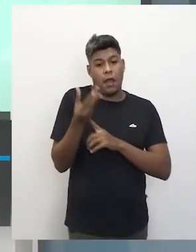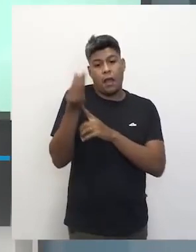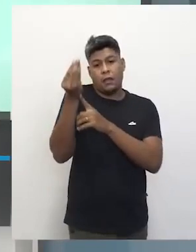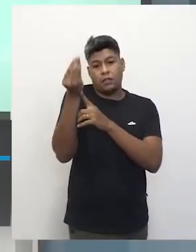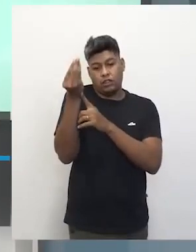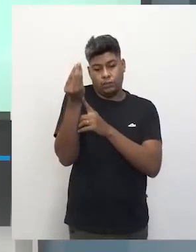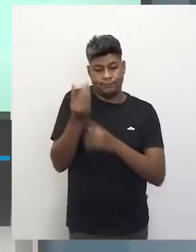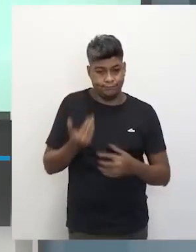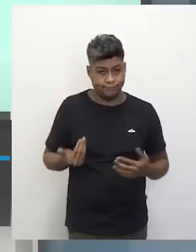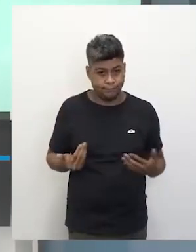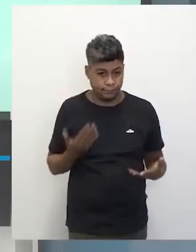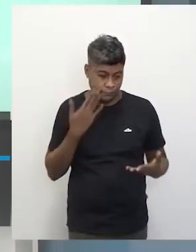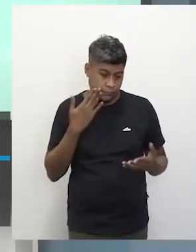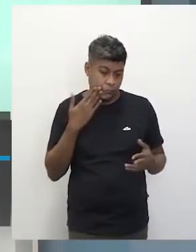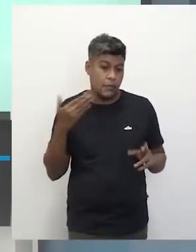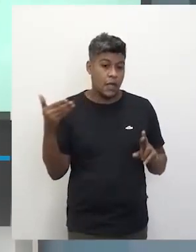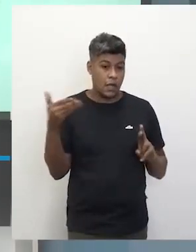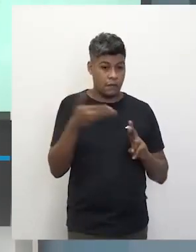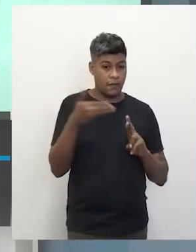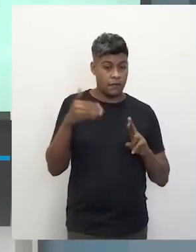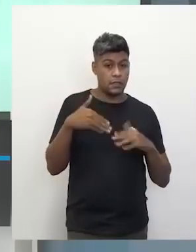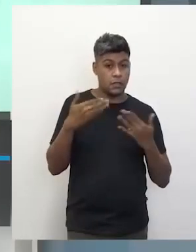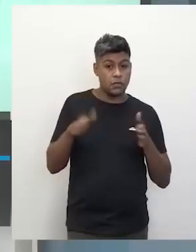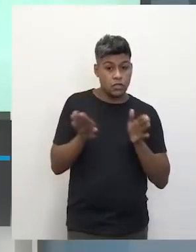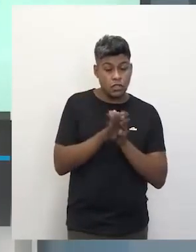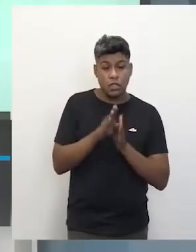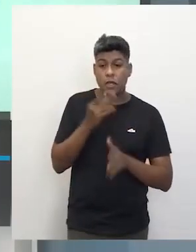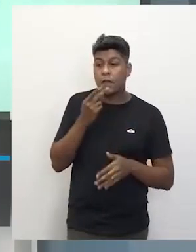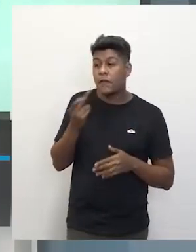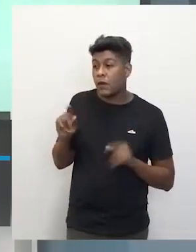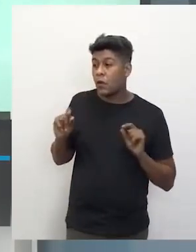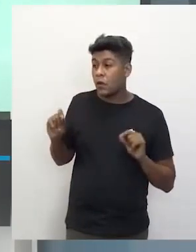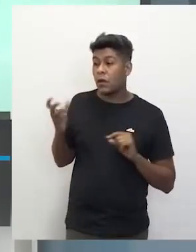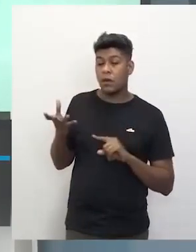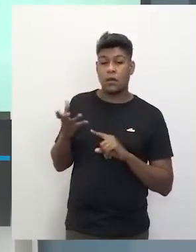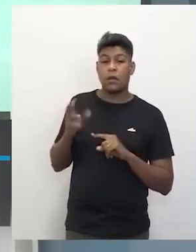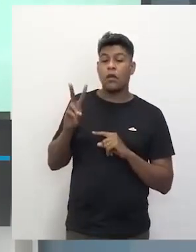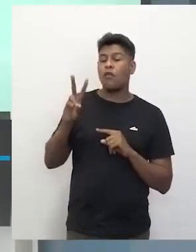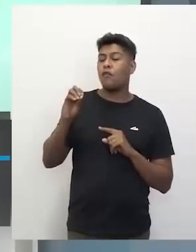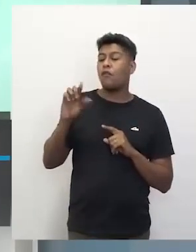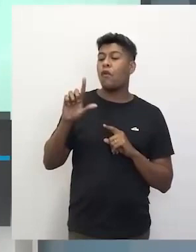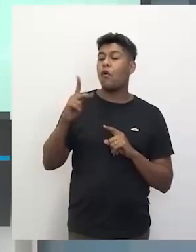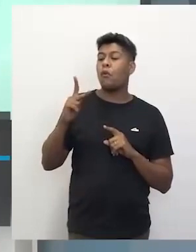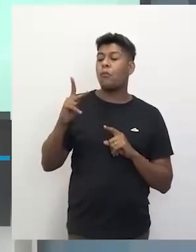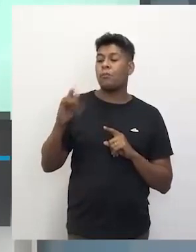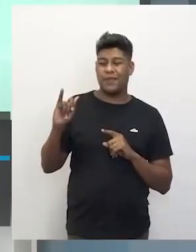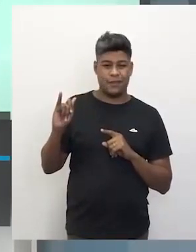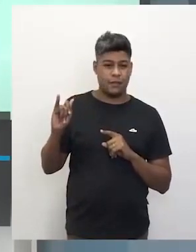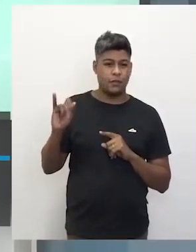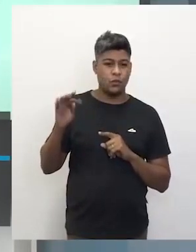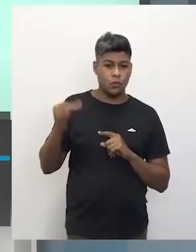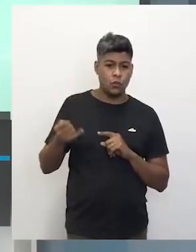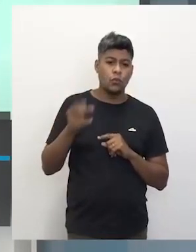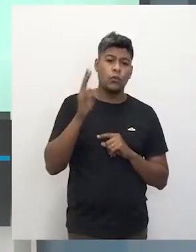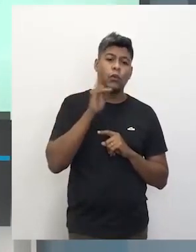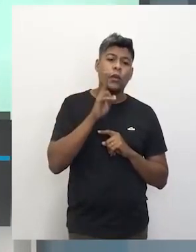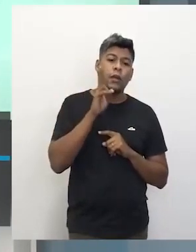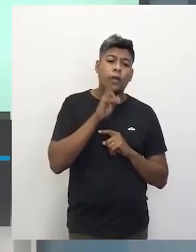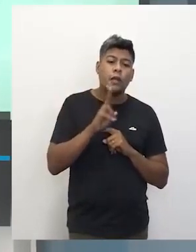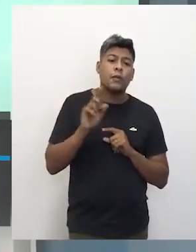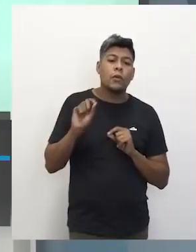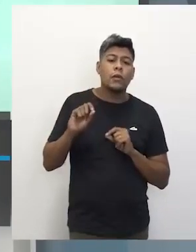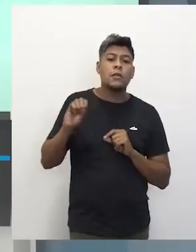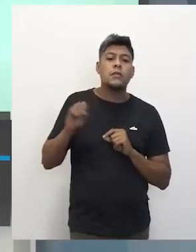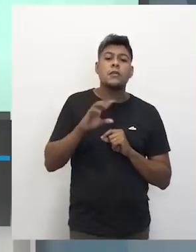artista, né, de referência. Então, se eu chegar e falar assim, uma obra do Volpi, por exemplo, todo mundo vai lembrar de Bandeirinha, de São